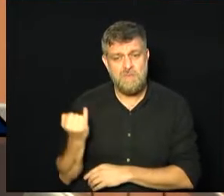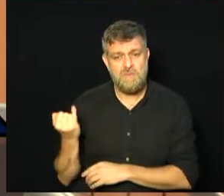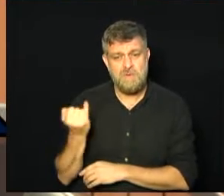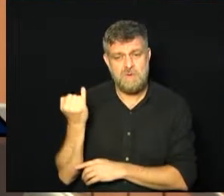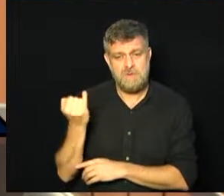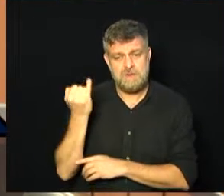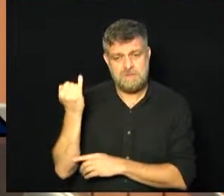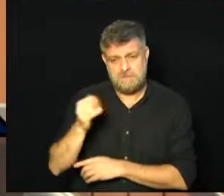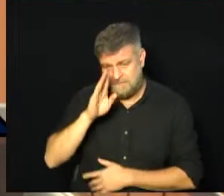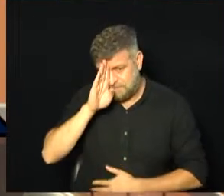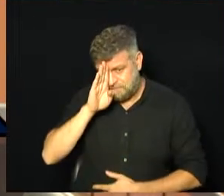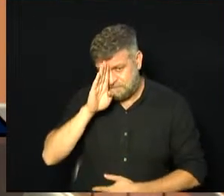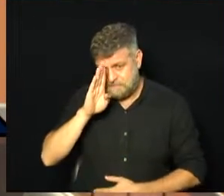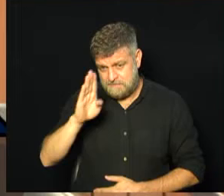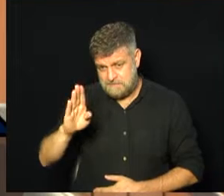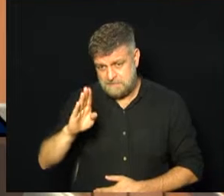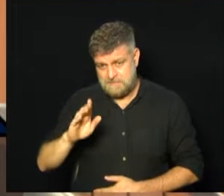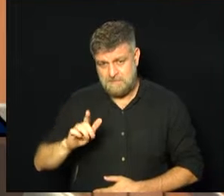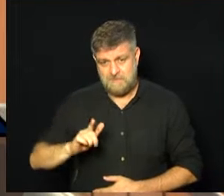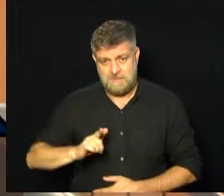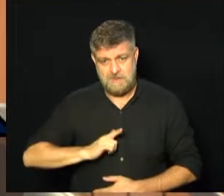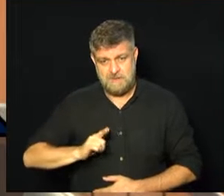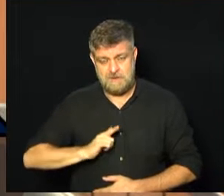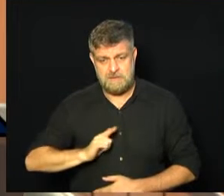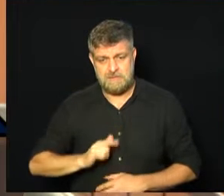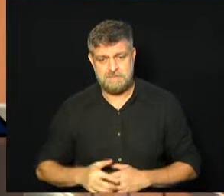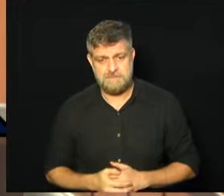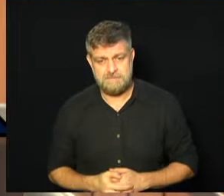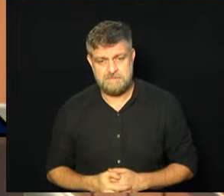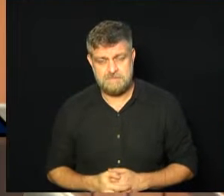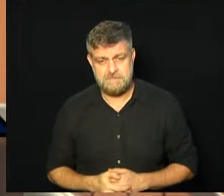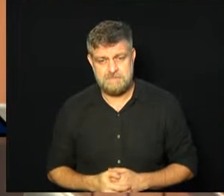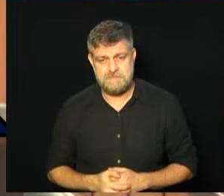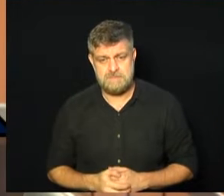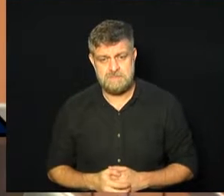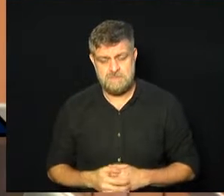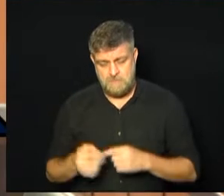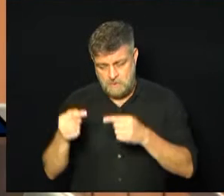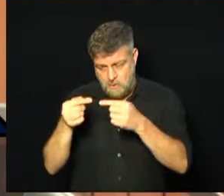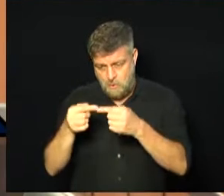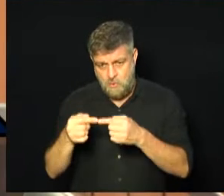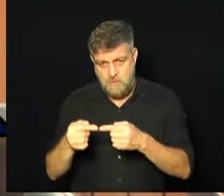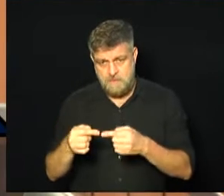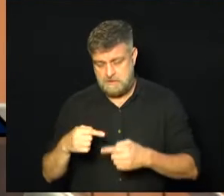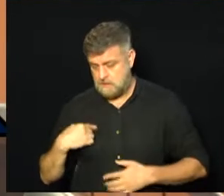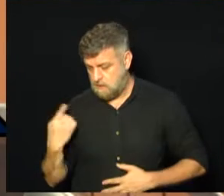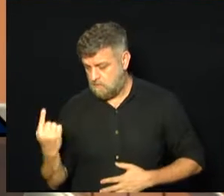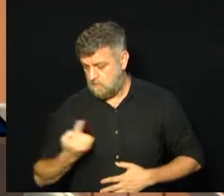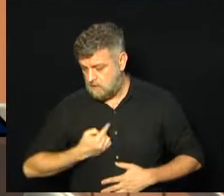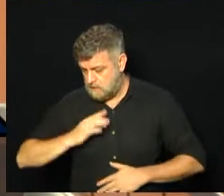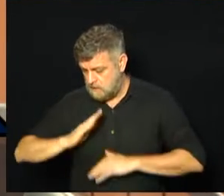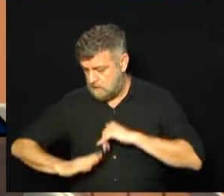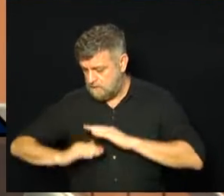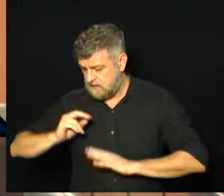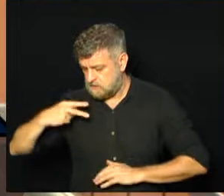tema que atravessa todas as bandeiras que o nosso mandato